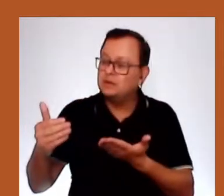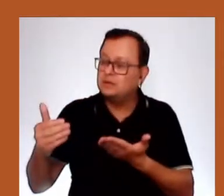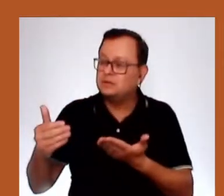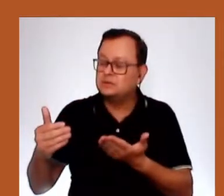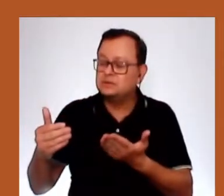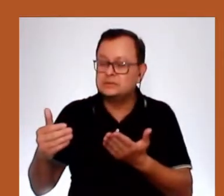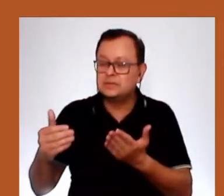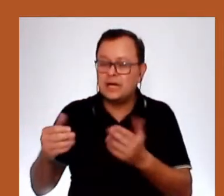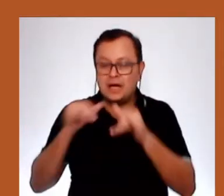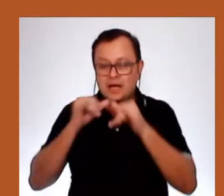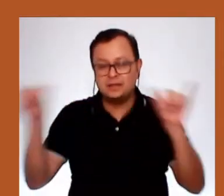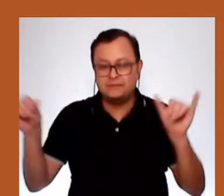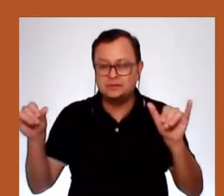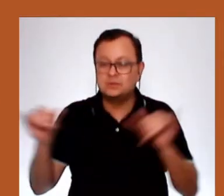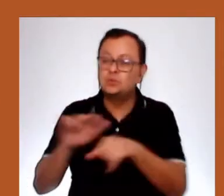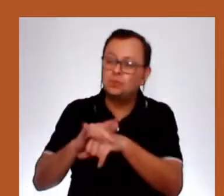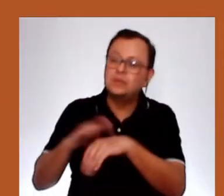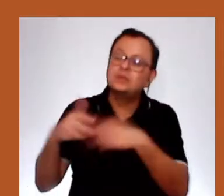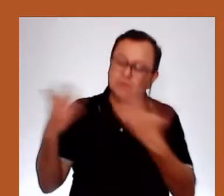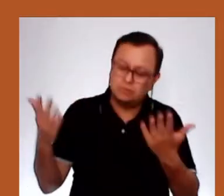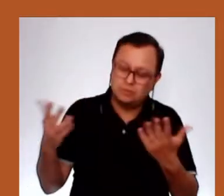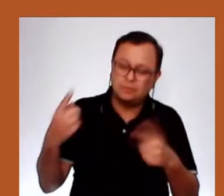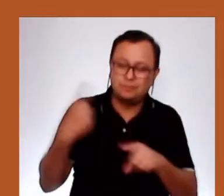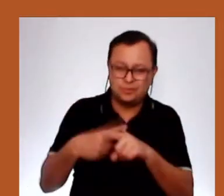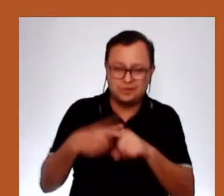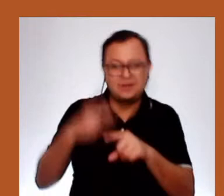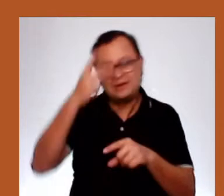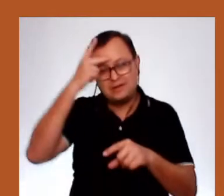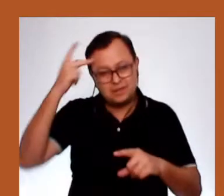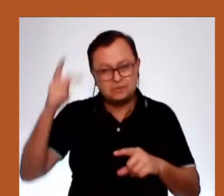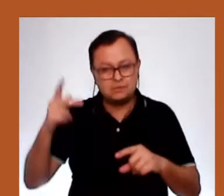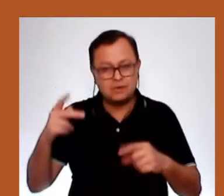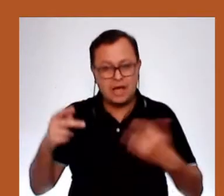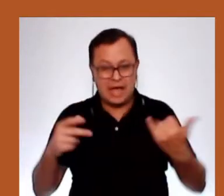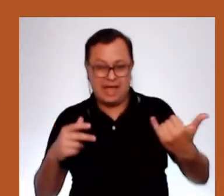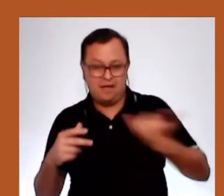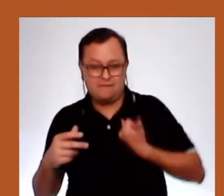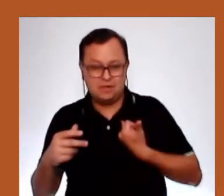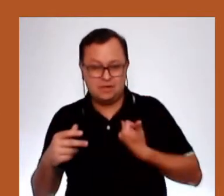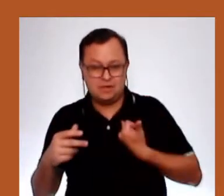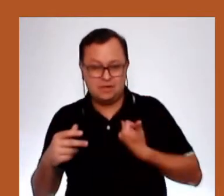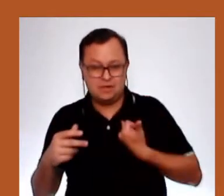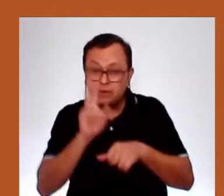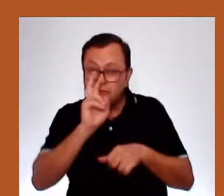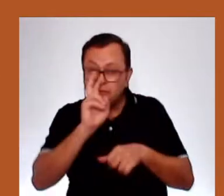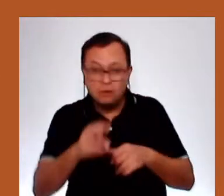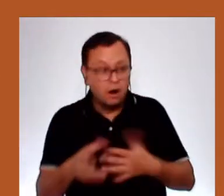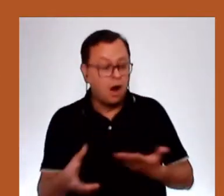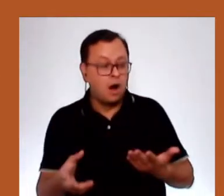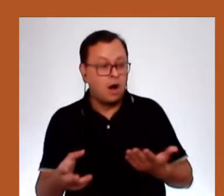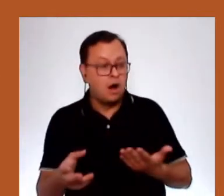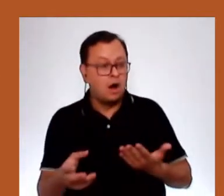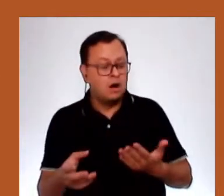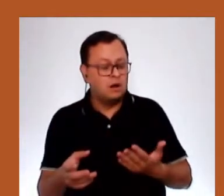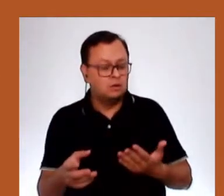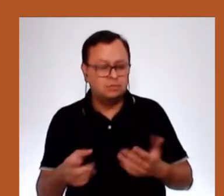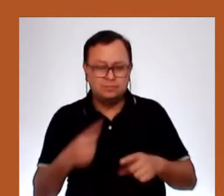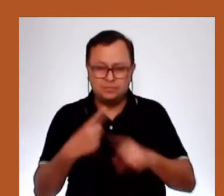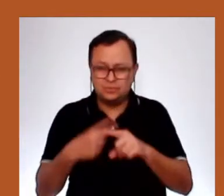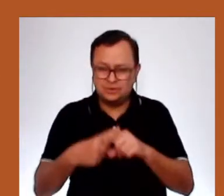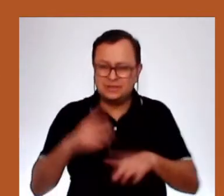na vida está preparado para receber um diagnóstico de uma doença, muitas vezes com estigma